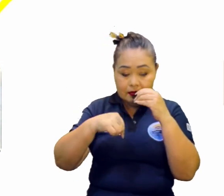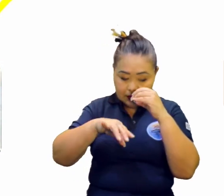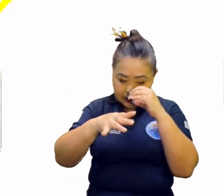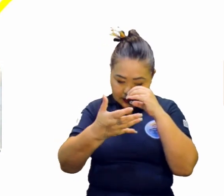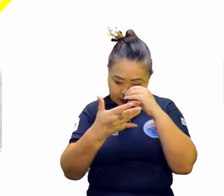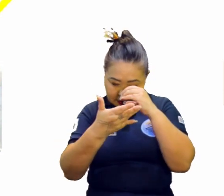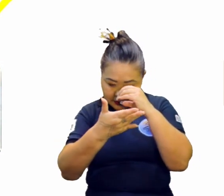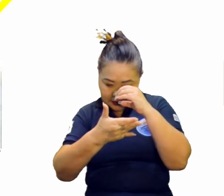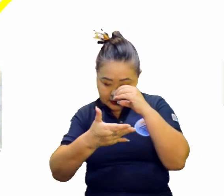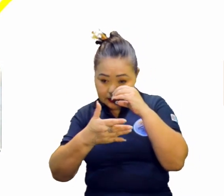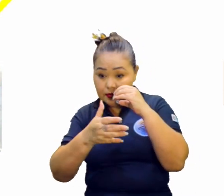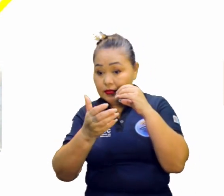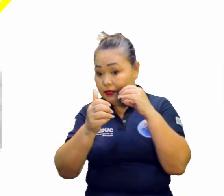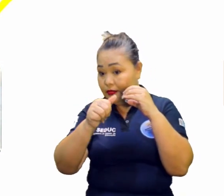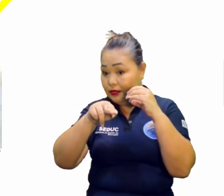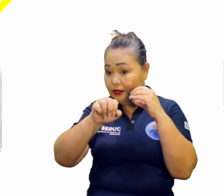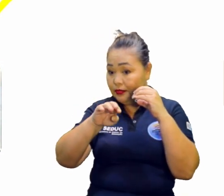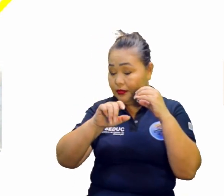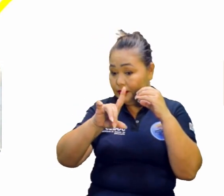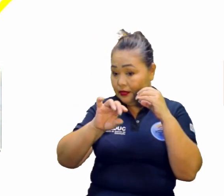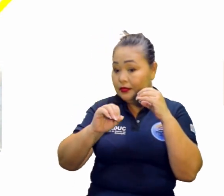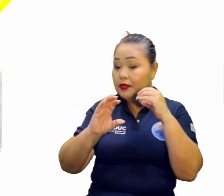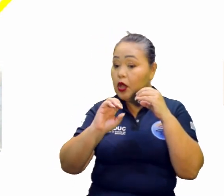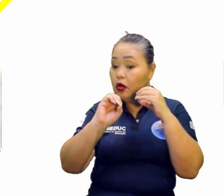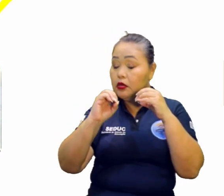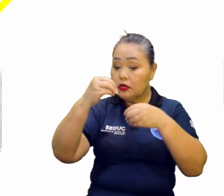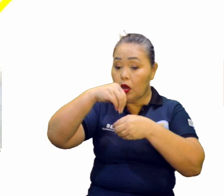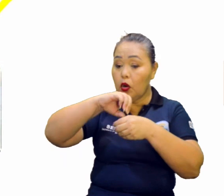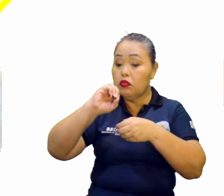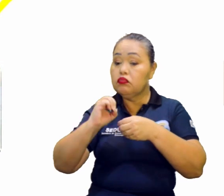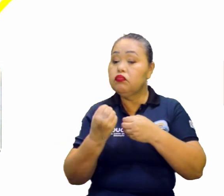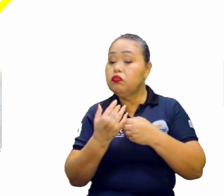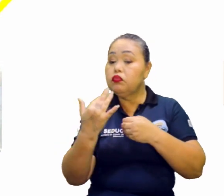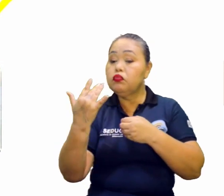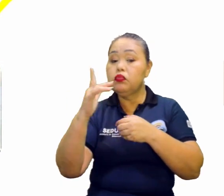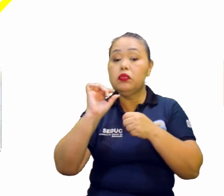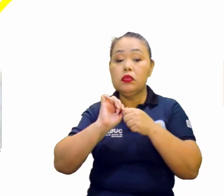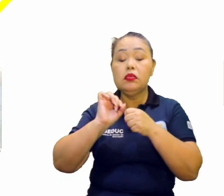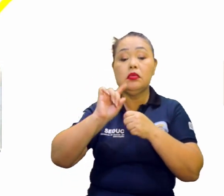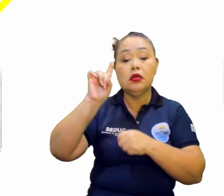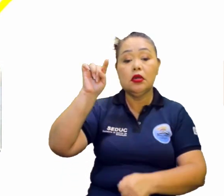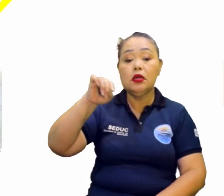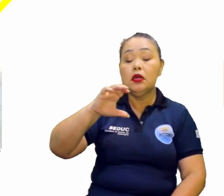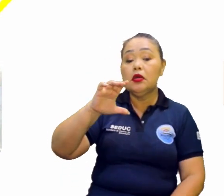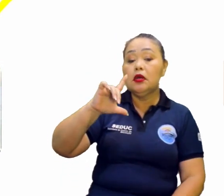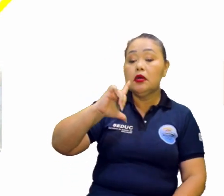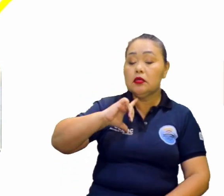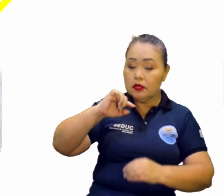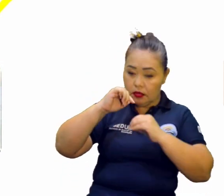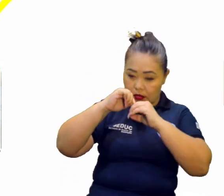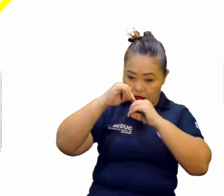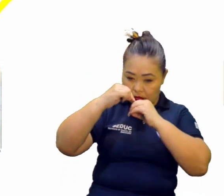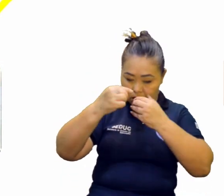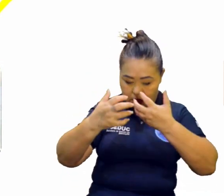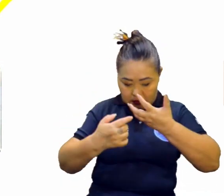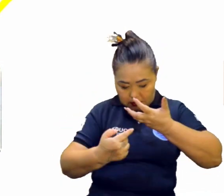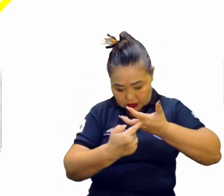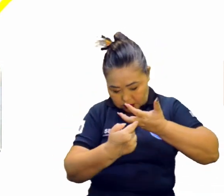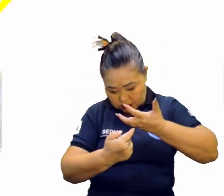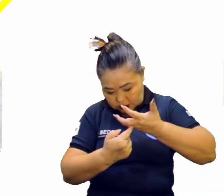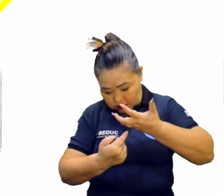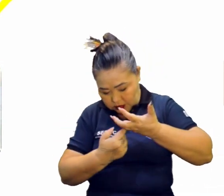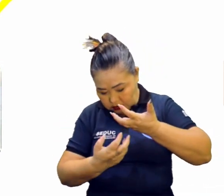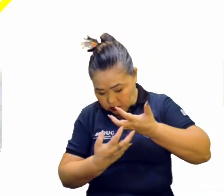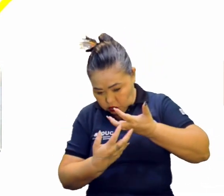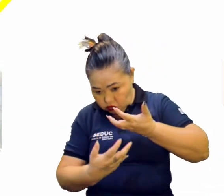bem que a gente tem no sistema de composteira, a gente faz os orifíciozinhos para ter essa aeração ali,